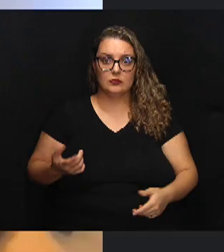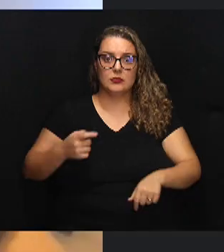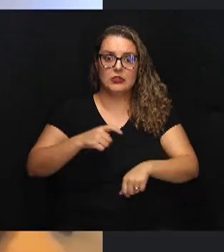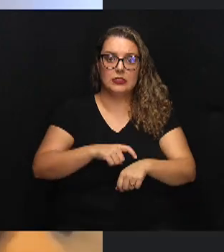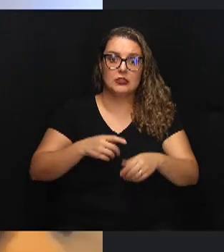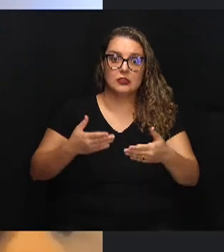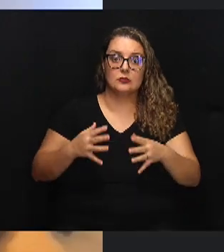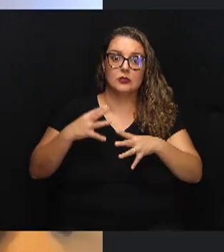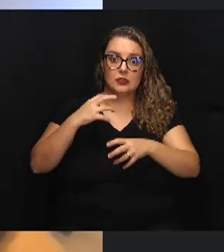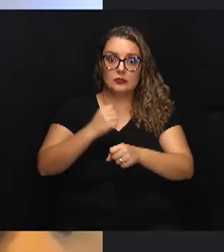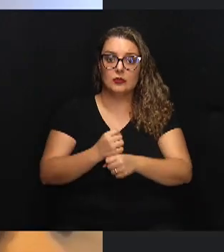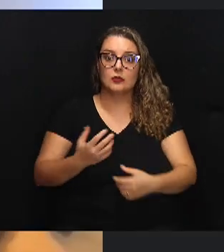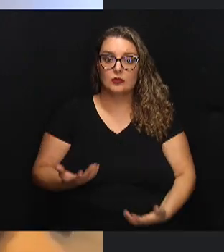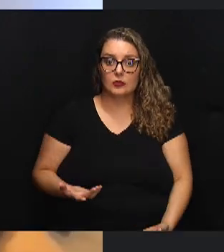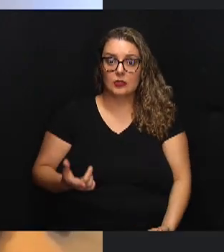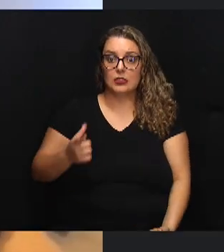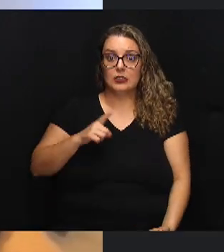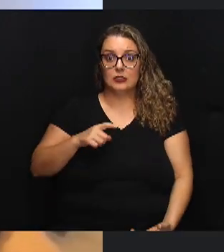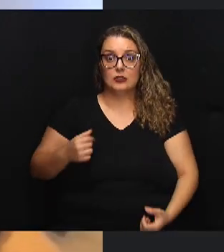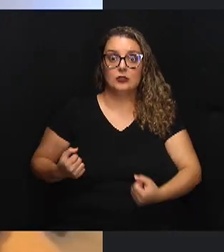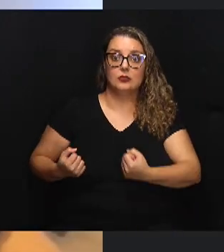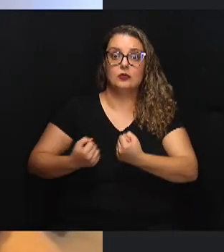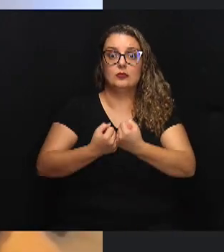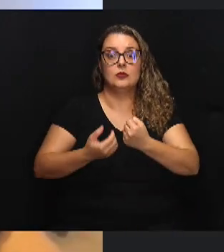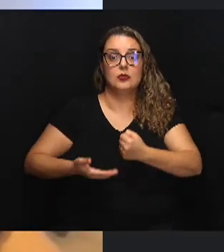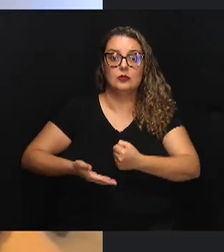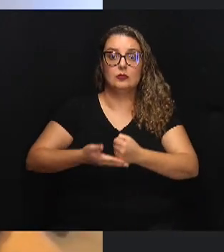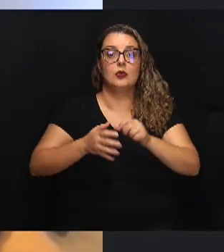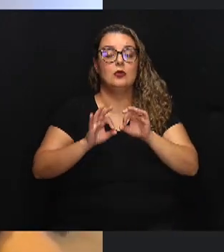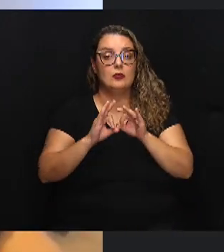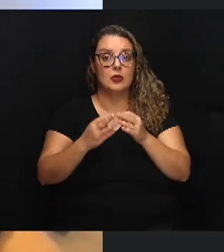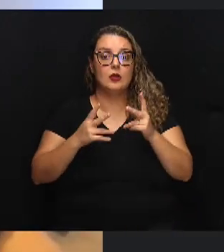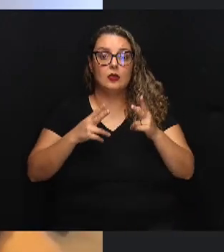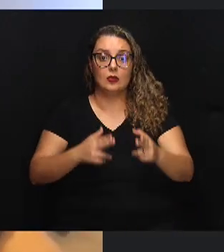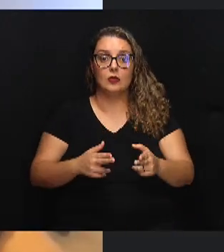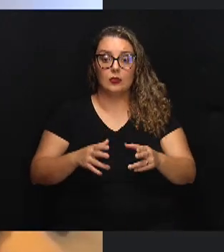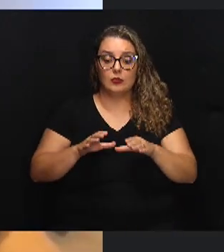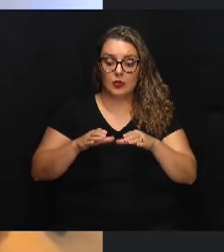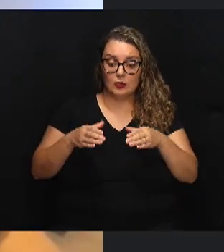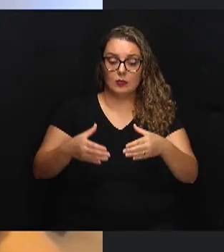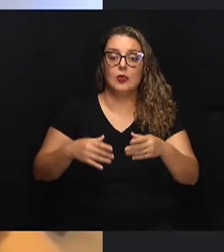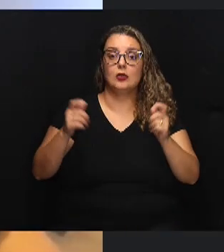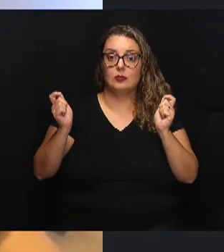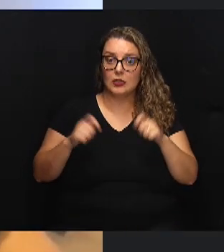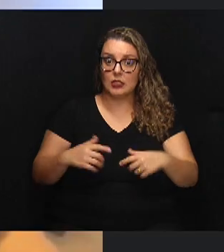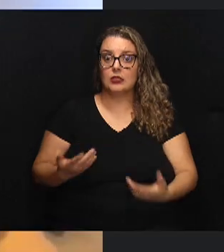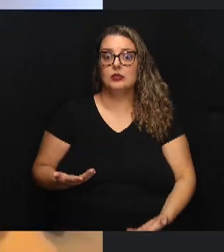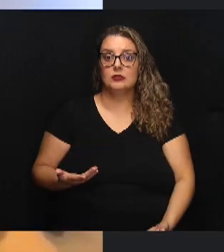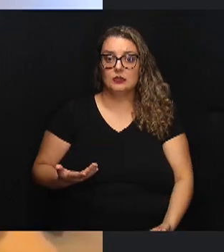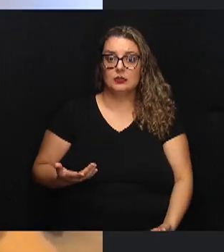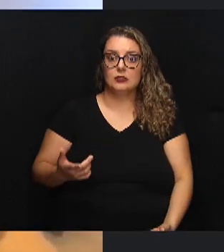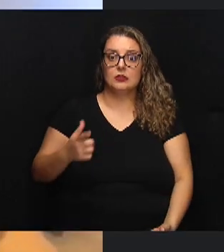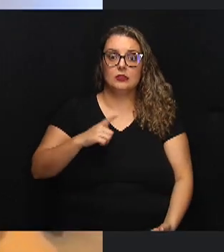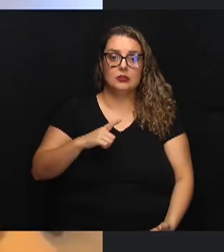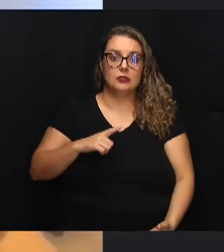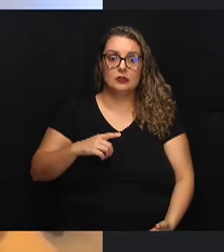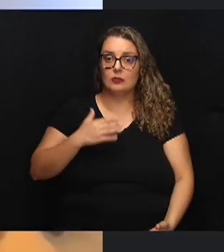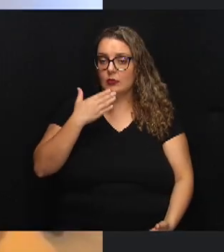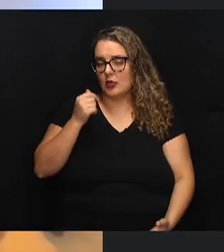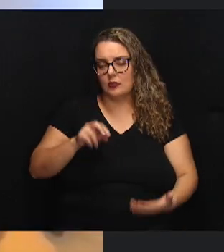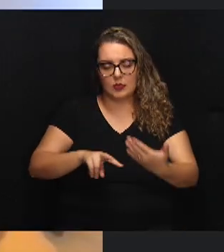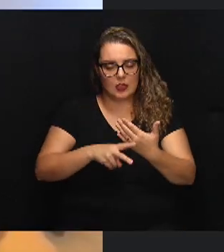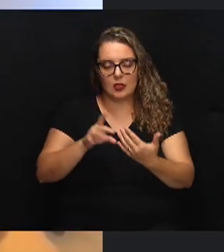fase toda, que tem um suporte tanto familiar como de uma equipe capacitada, ele tem melhores desfechos, isso é